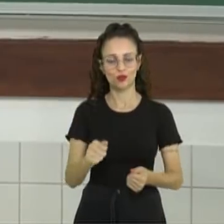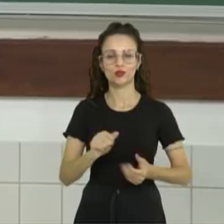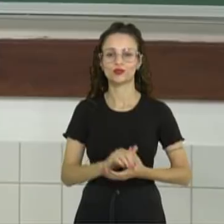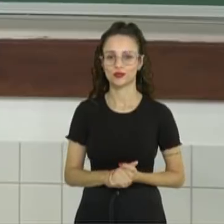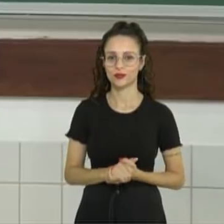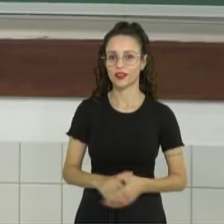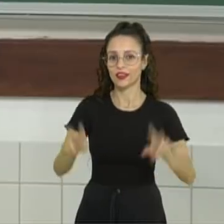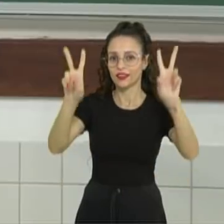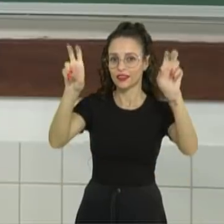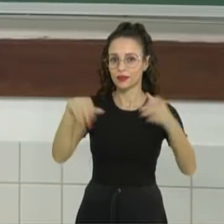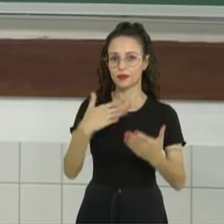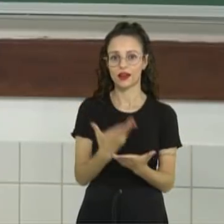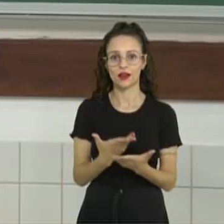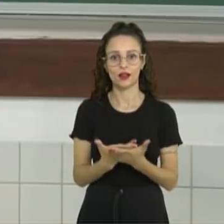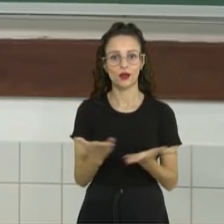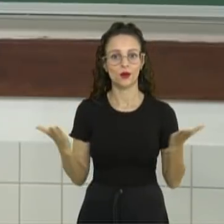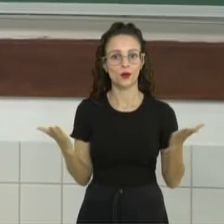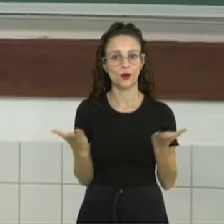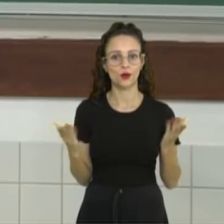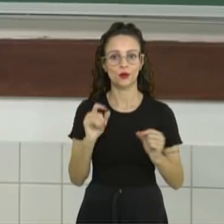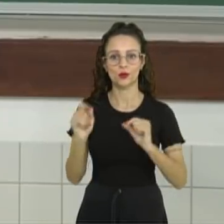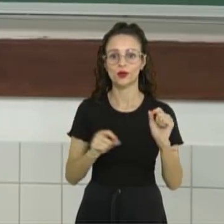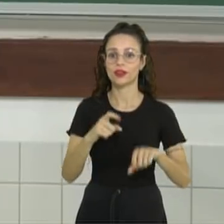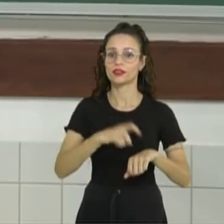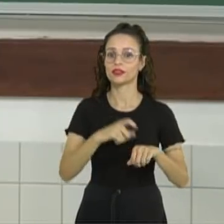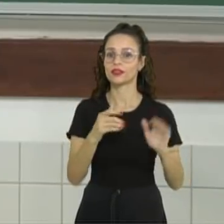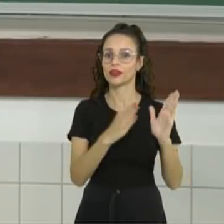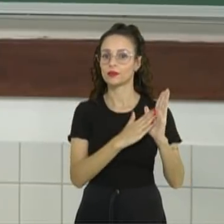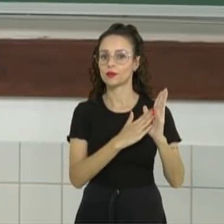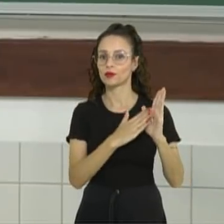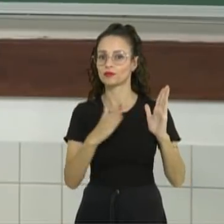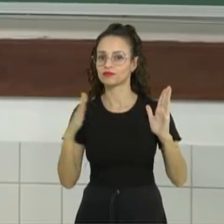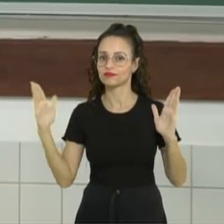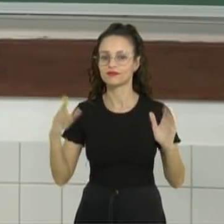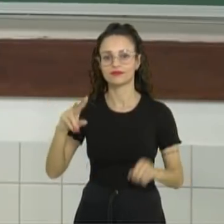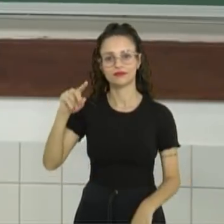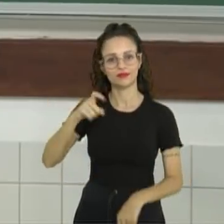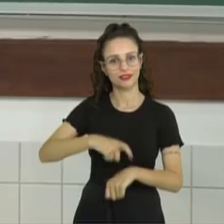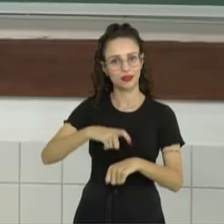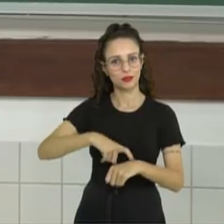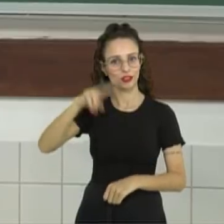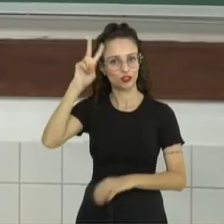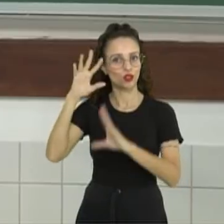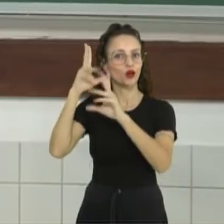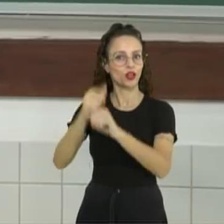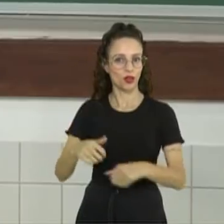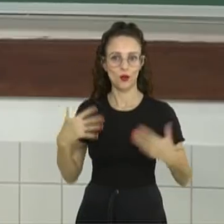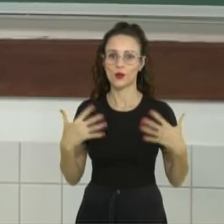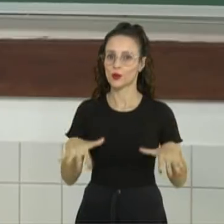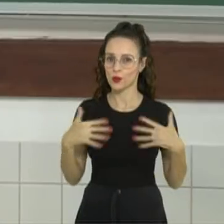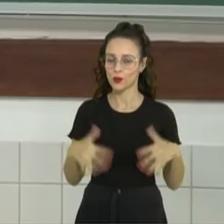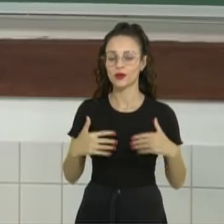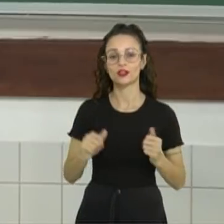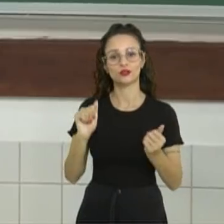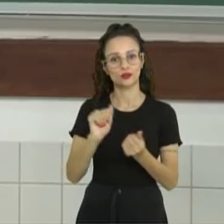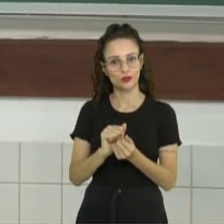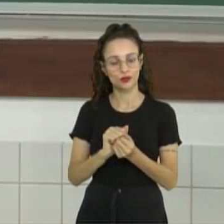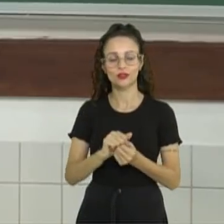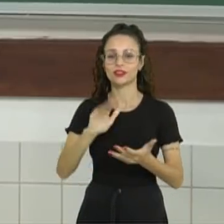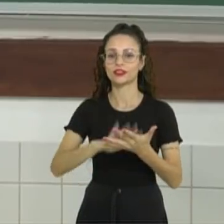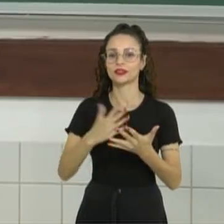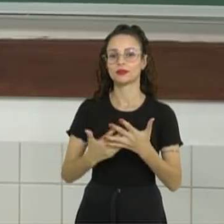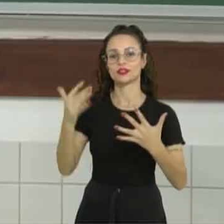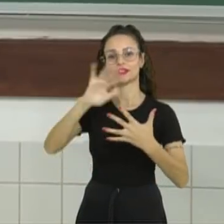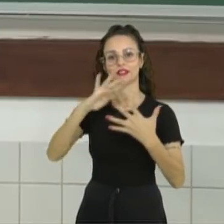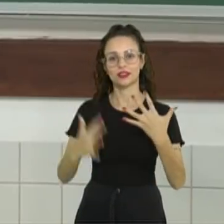para o nosso tema da aula de História de hoje, tempo cronológico, tempo histórico. Olha, vai dar pano para manga. Junto conosco, fazendo a